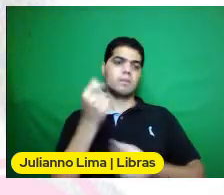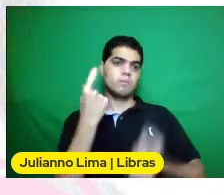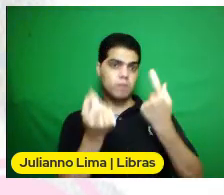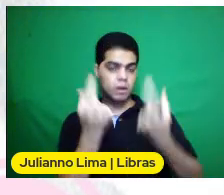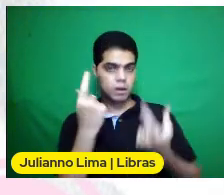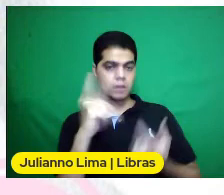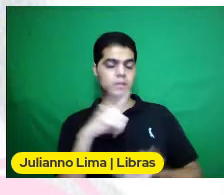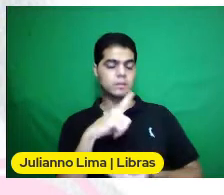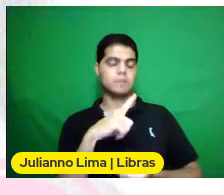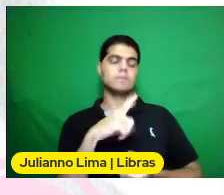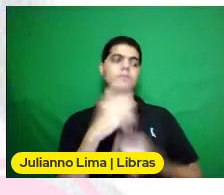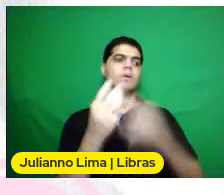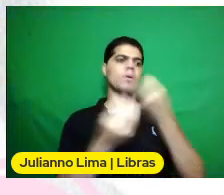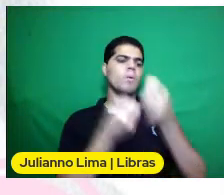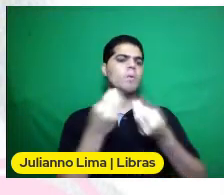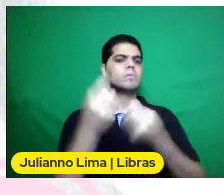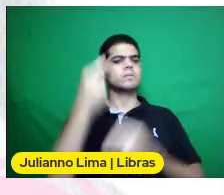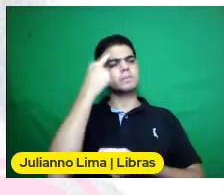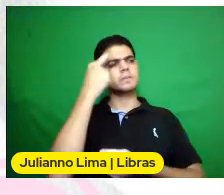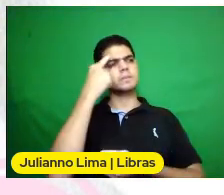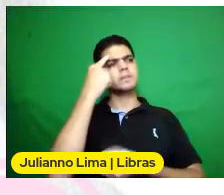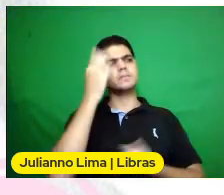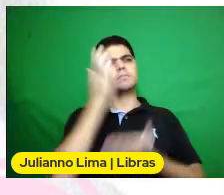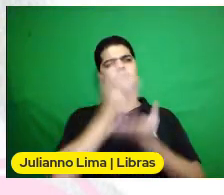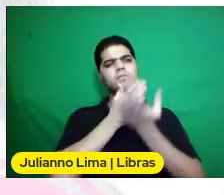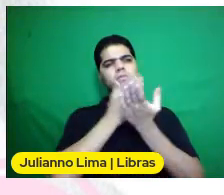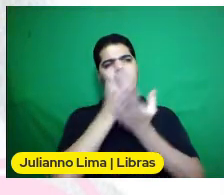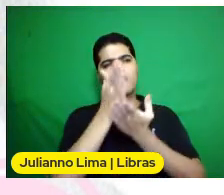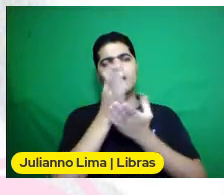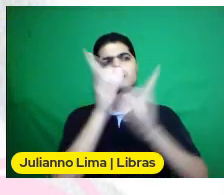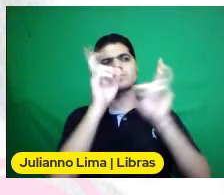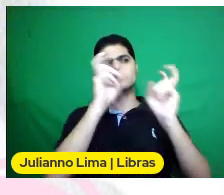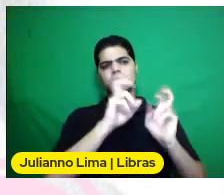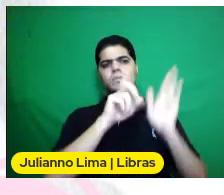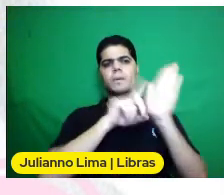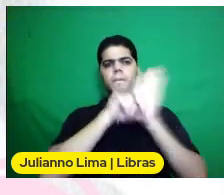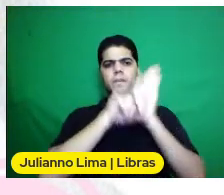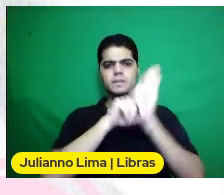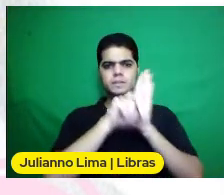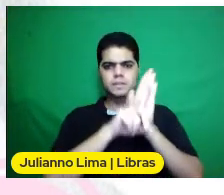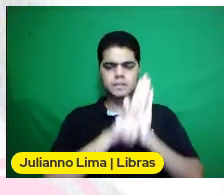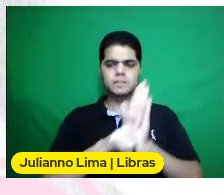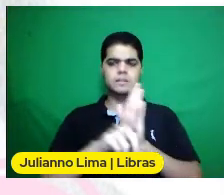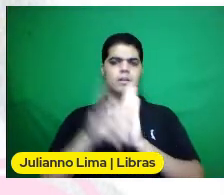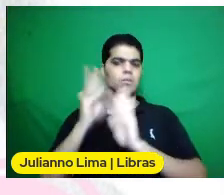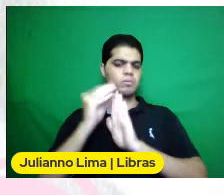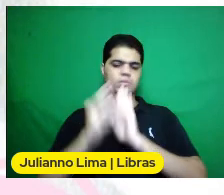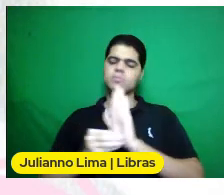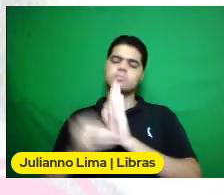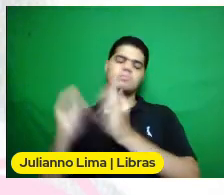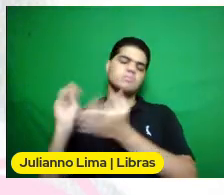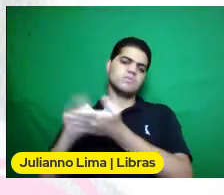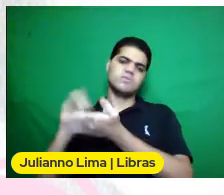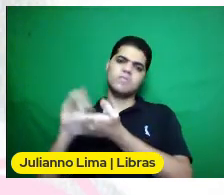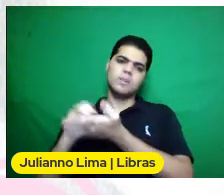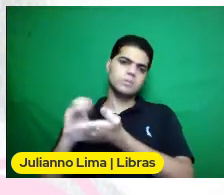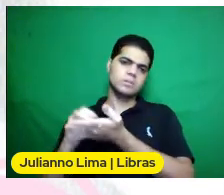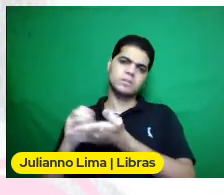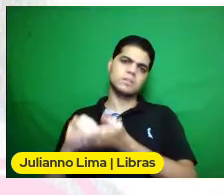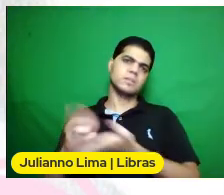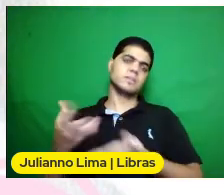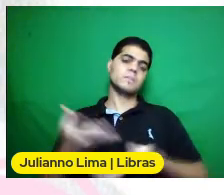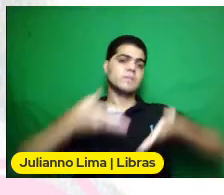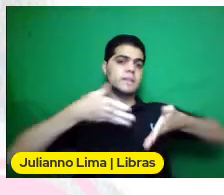gente teve esse norte. Quanto à questão da pesquisa, como eu falei, é muito escasso. Até a questão mesmo do próprio nascimento